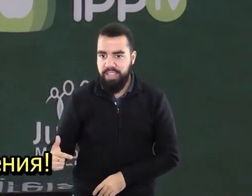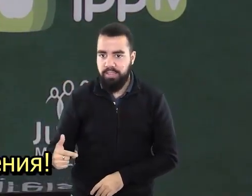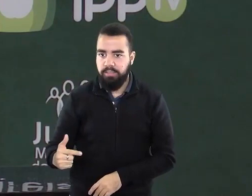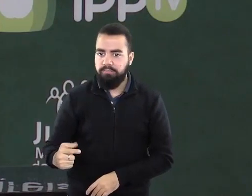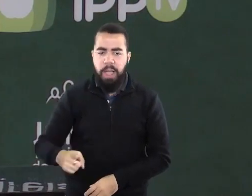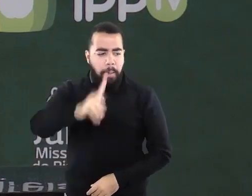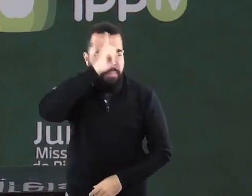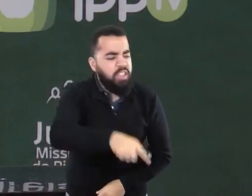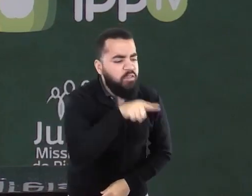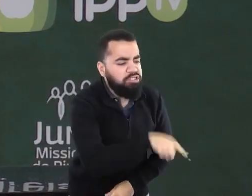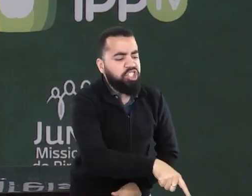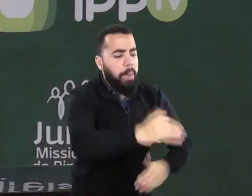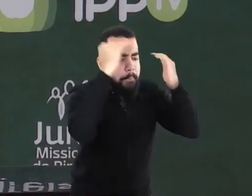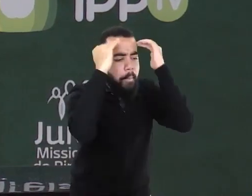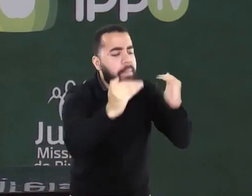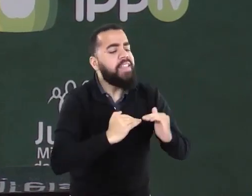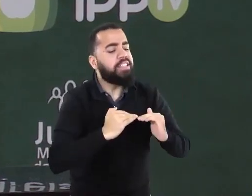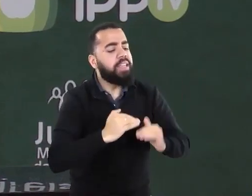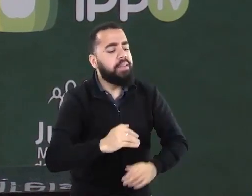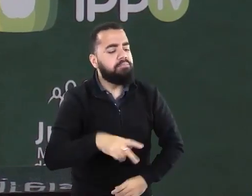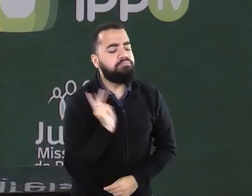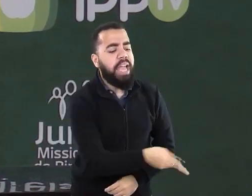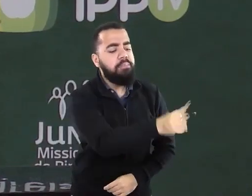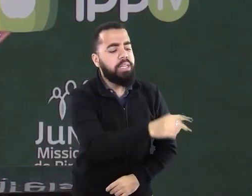incondicional. Por exemplo,